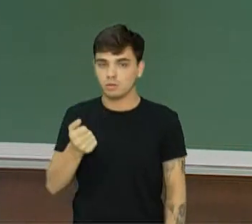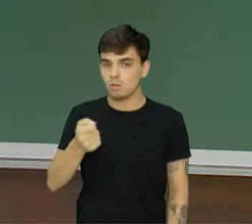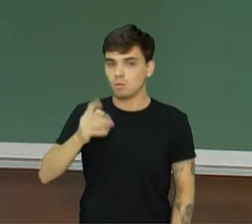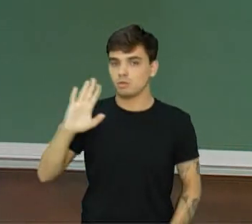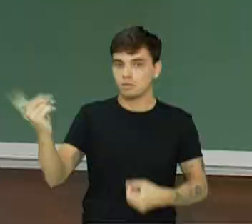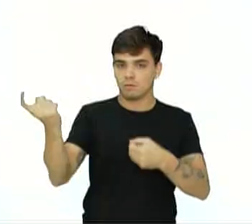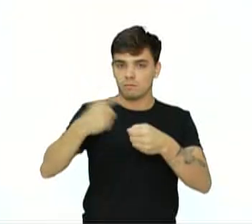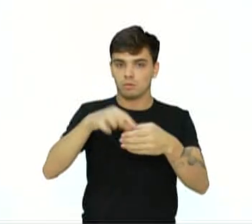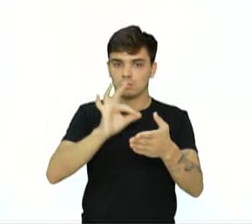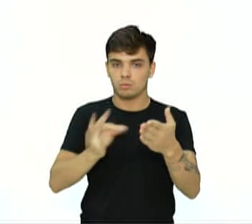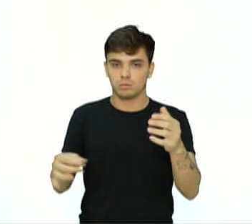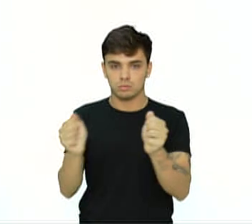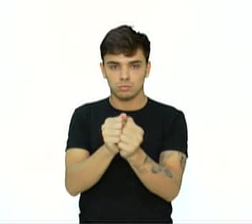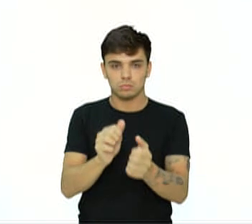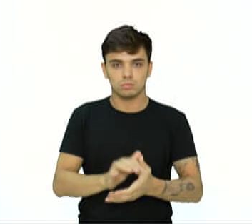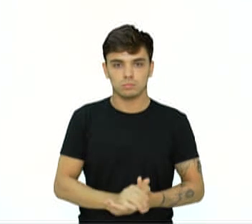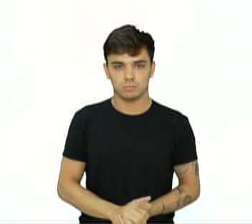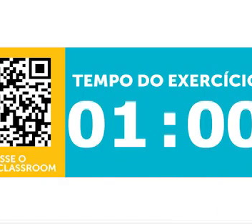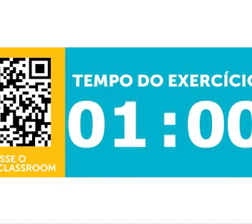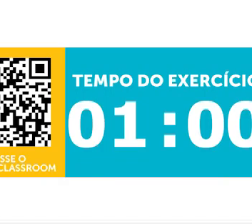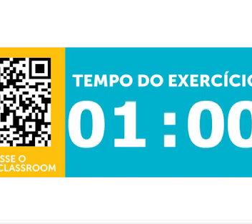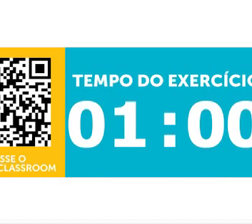com a correção.